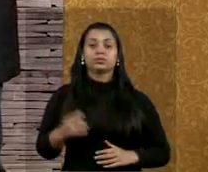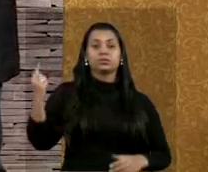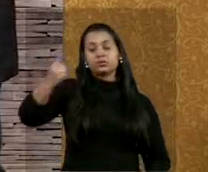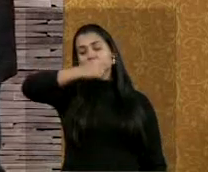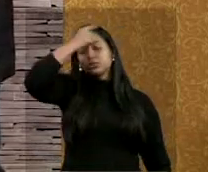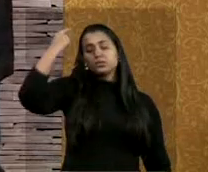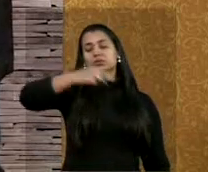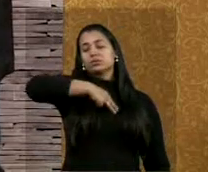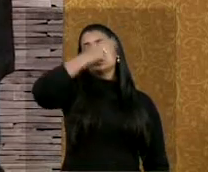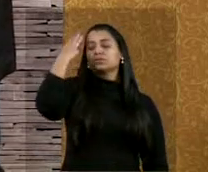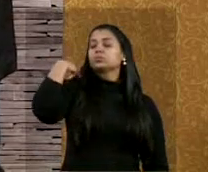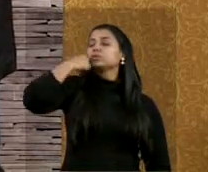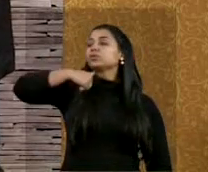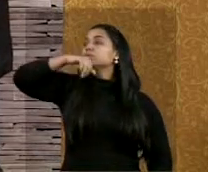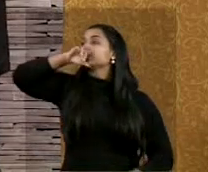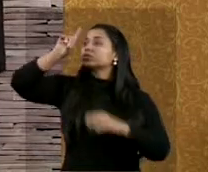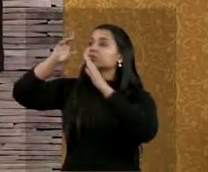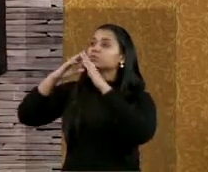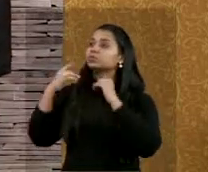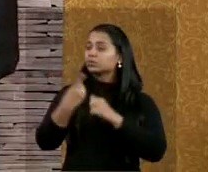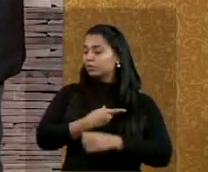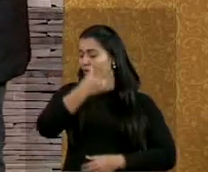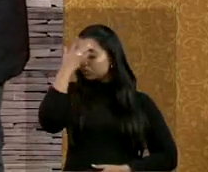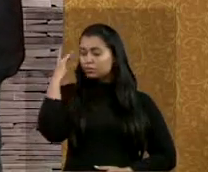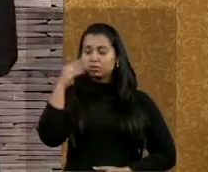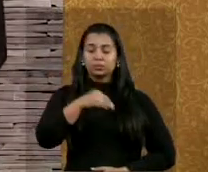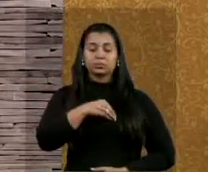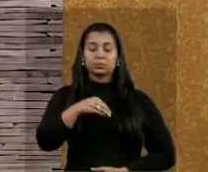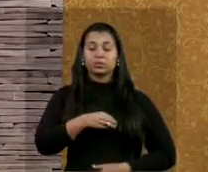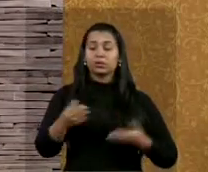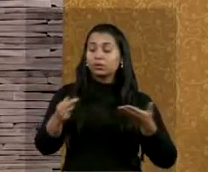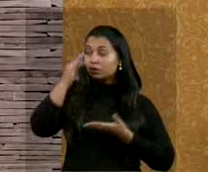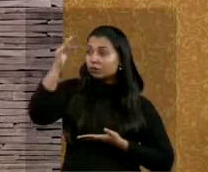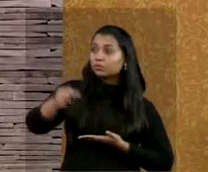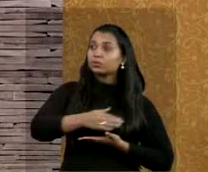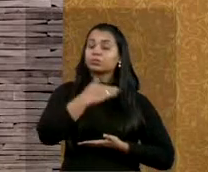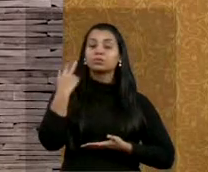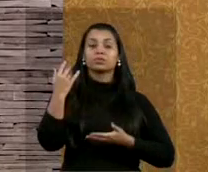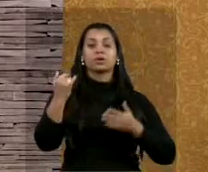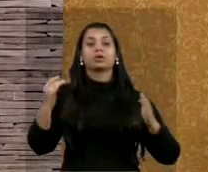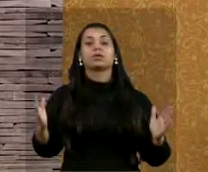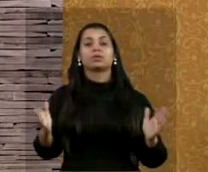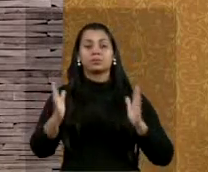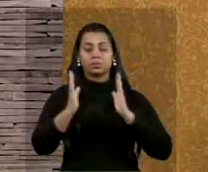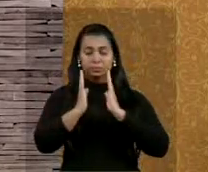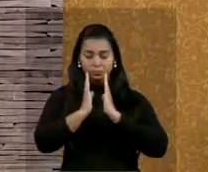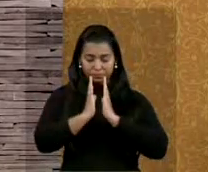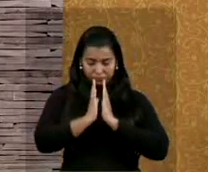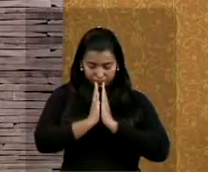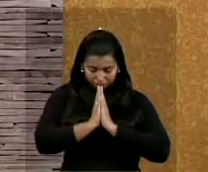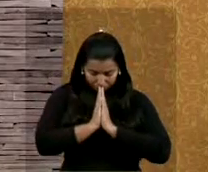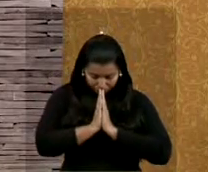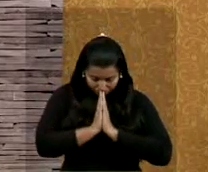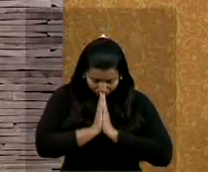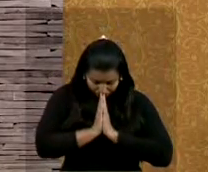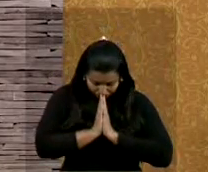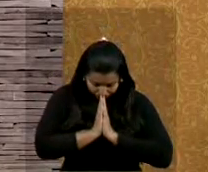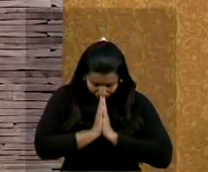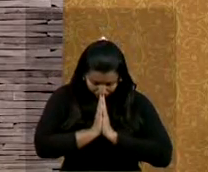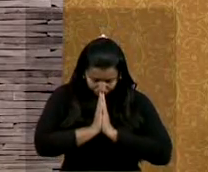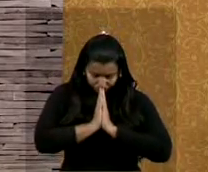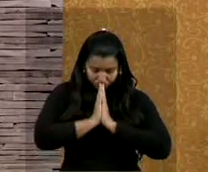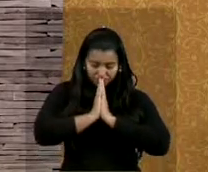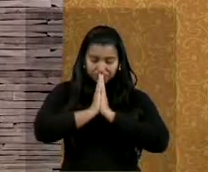ventre, Jesus. Santa Maria, Mãe de Deus, rogai por nós, pecadores, agora e na hora de nossa morte.